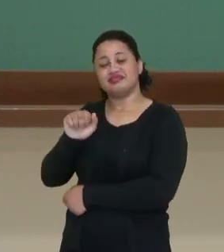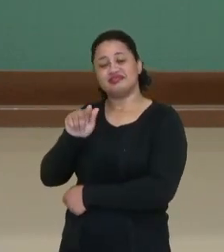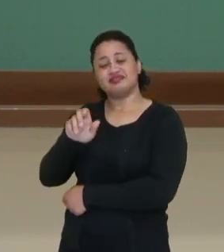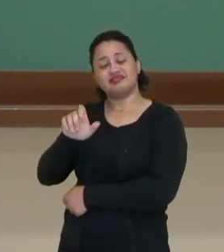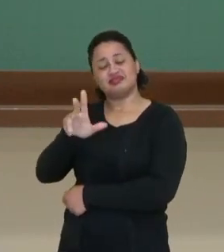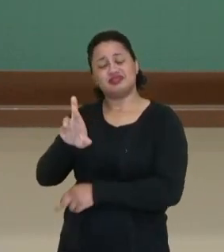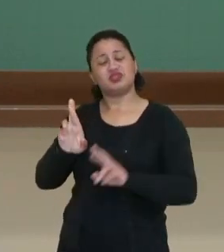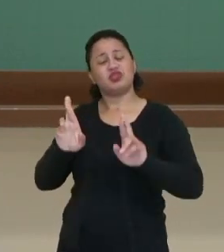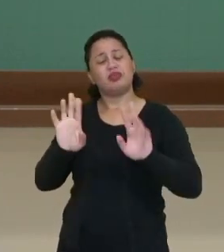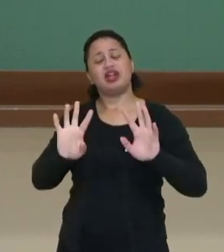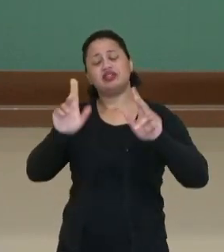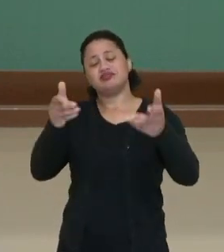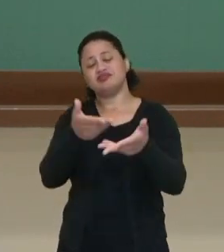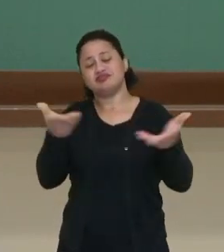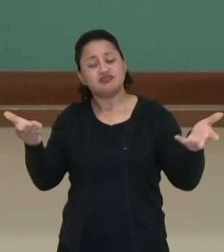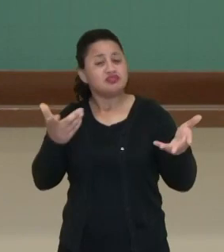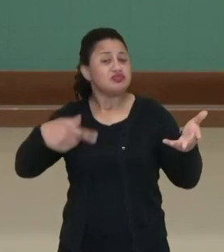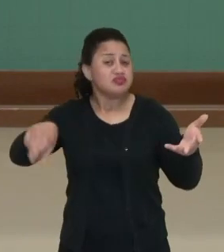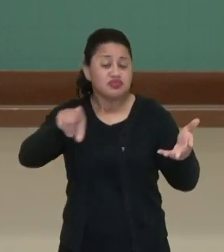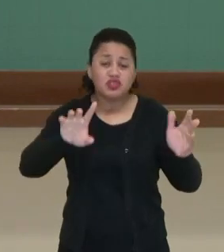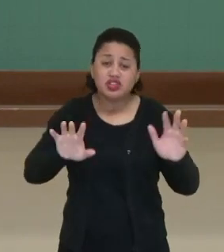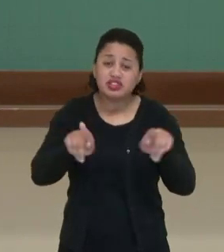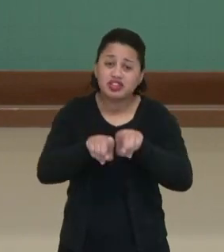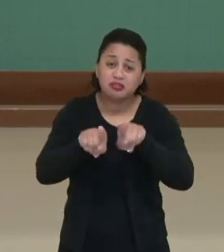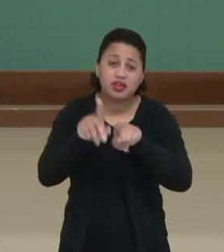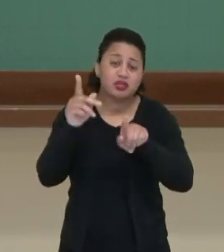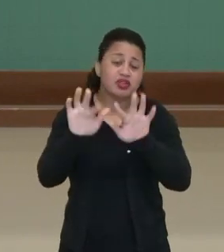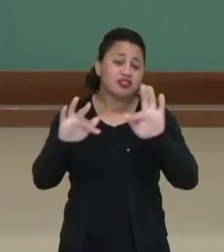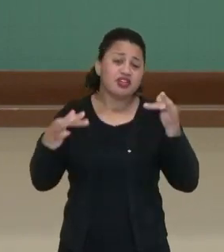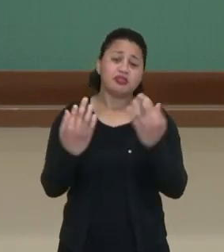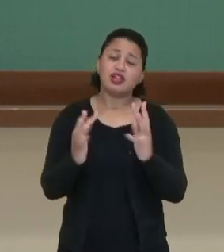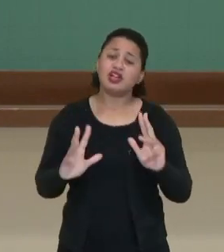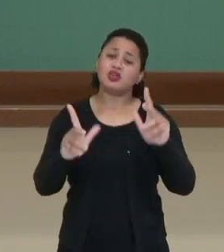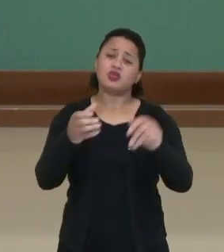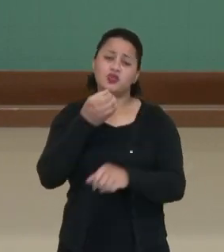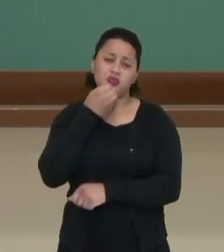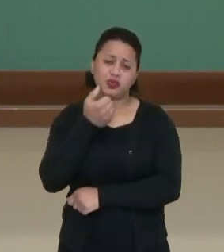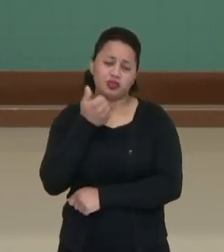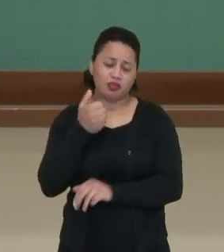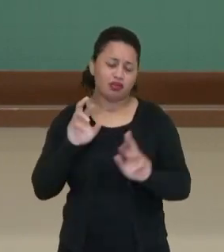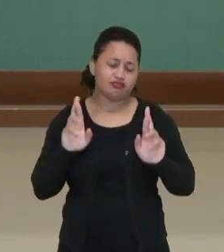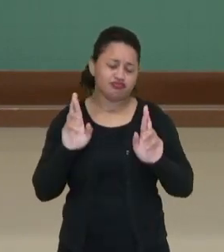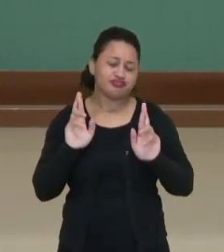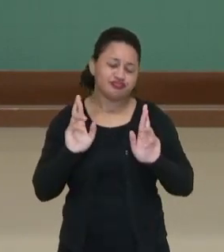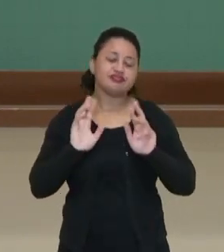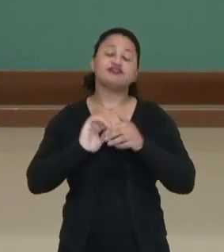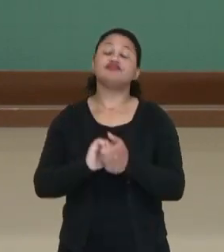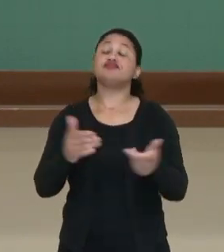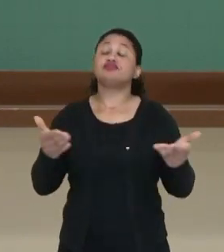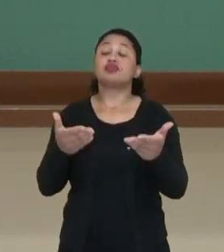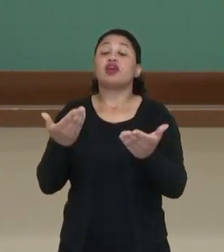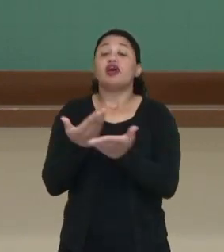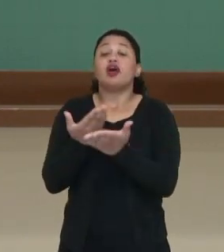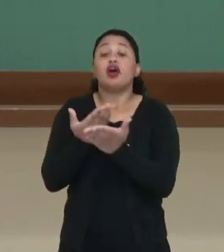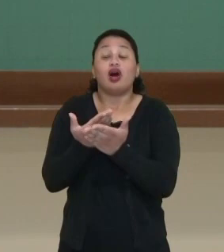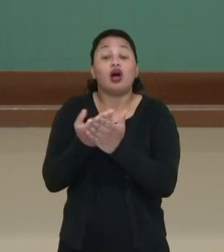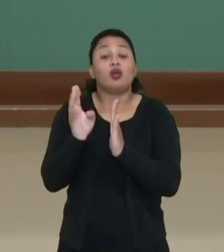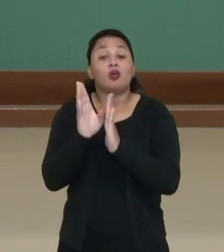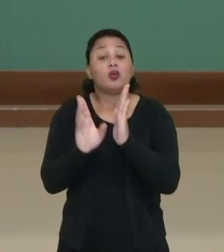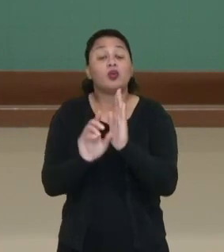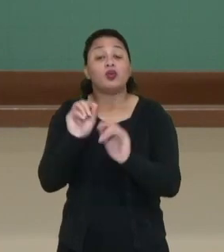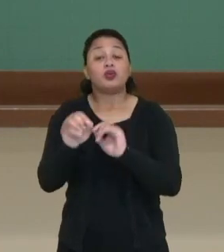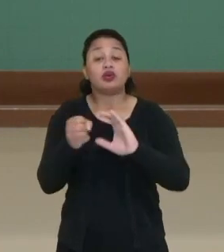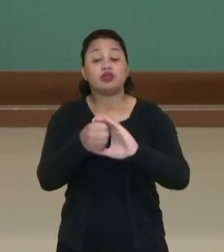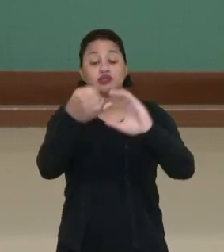você esteja bem, você e a sua família também. Hoje, na nossa aula, vamos falar sobre as características